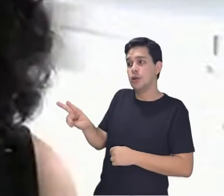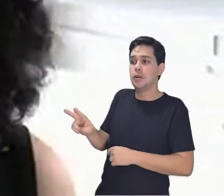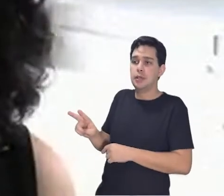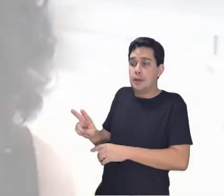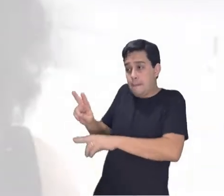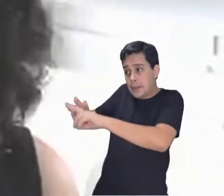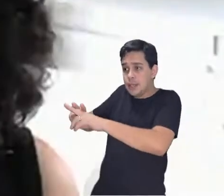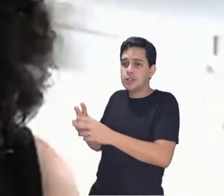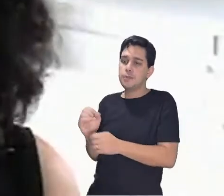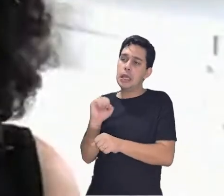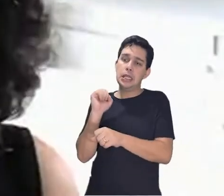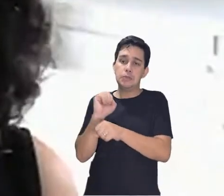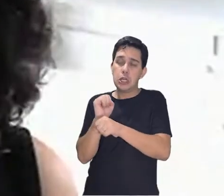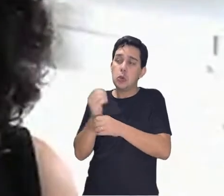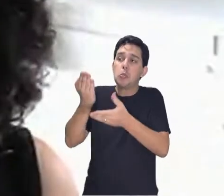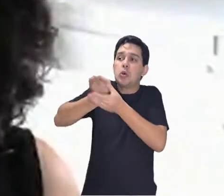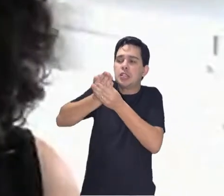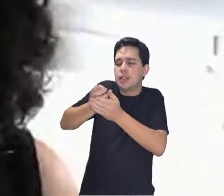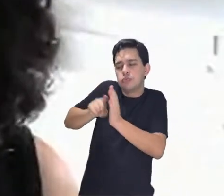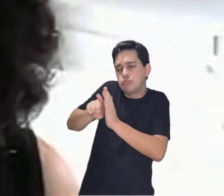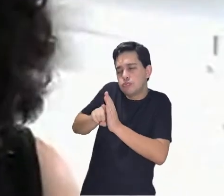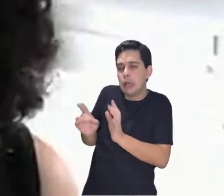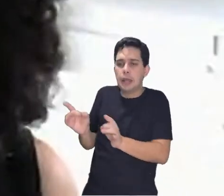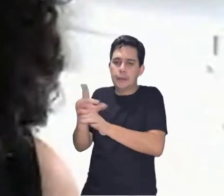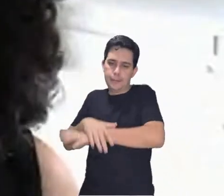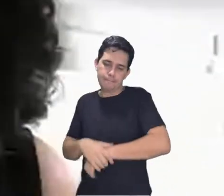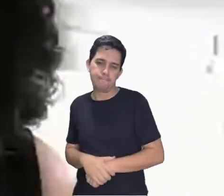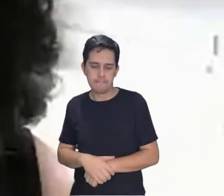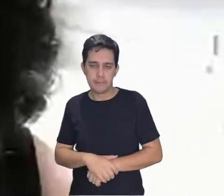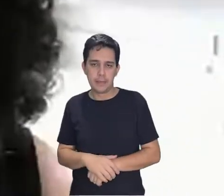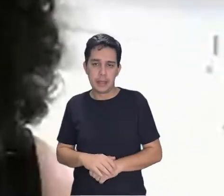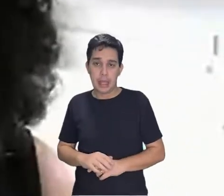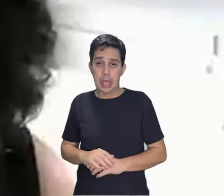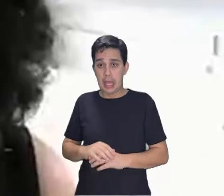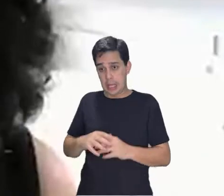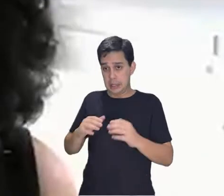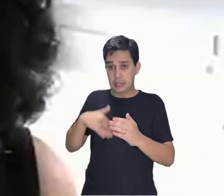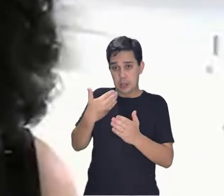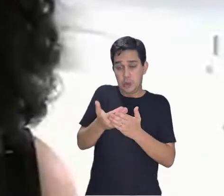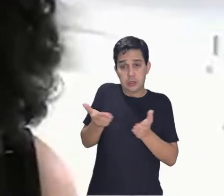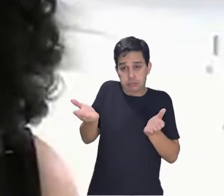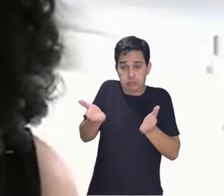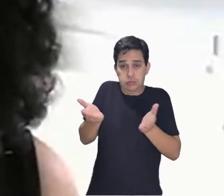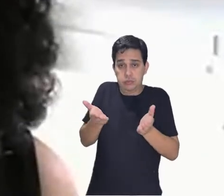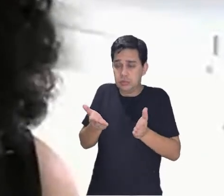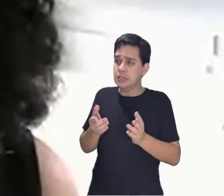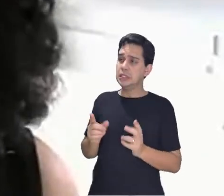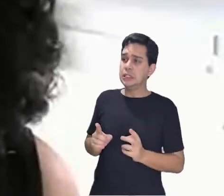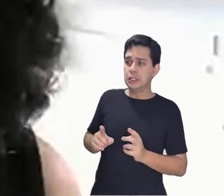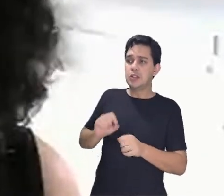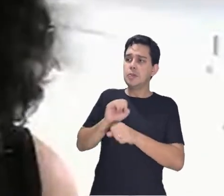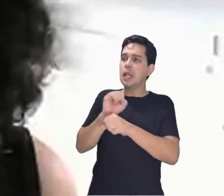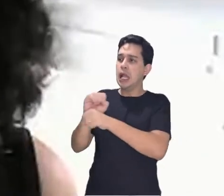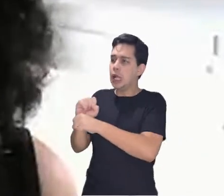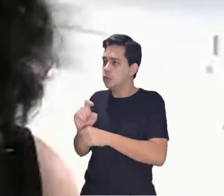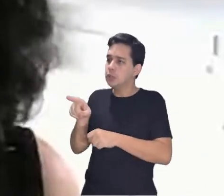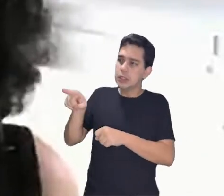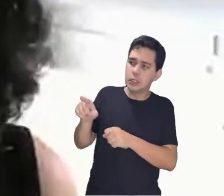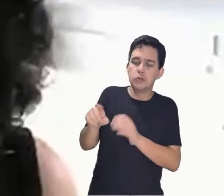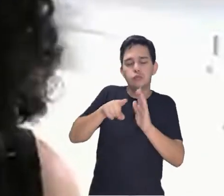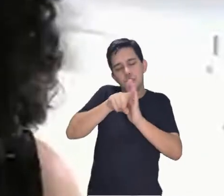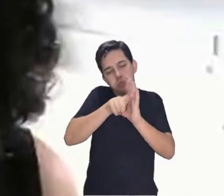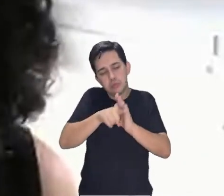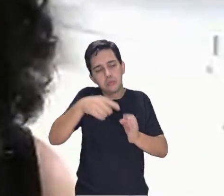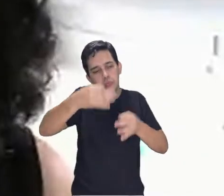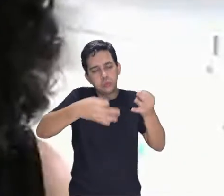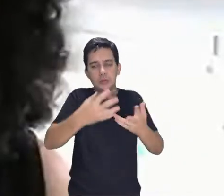processo presos. Agora, na verdade, já houve o recebimento da denúncia, como eu falei, com a decretação da preventiva. Agora, os presos eles vão